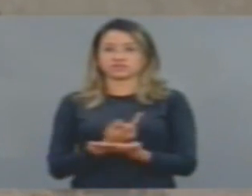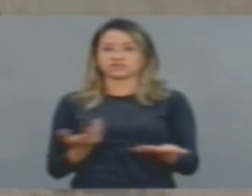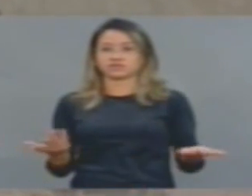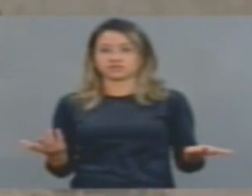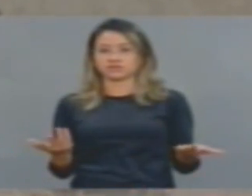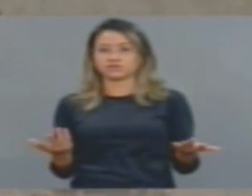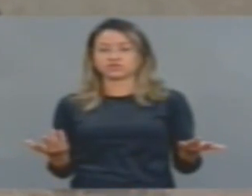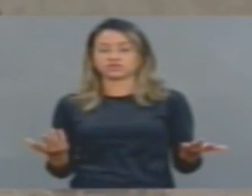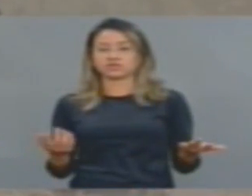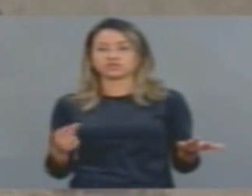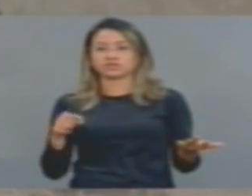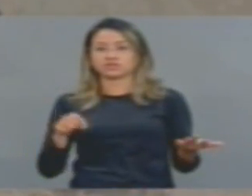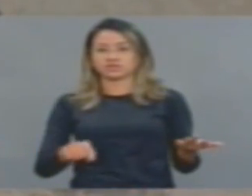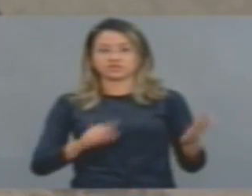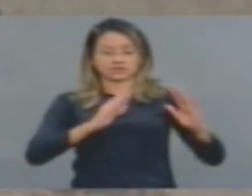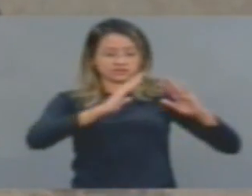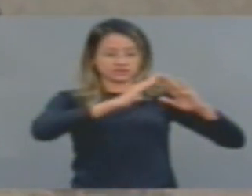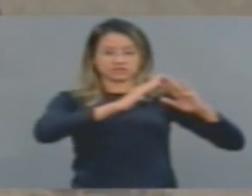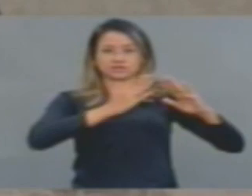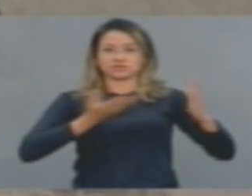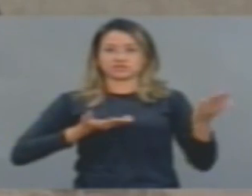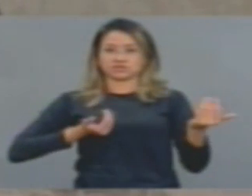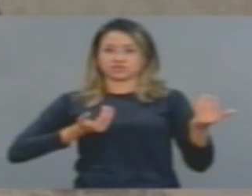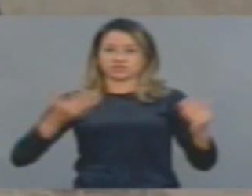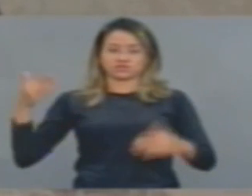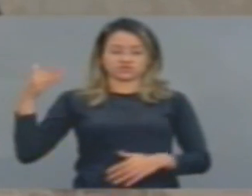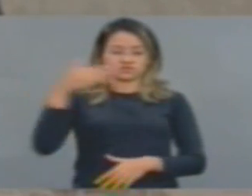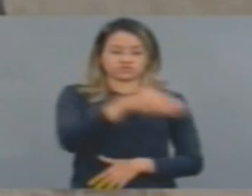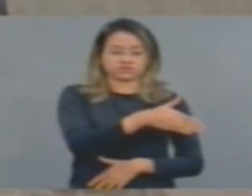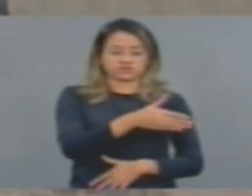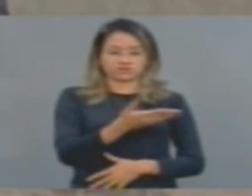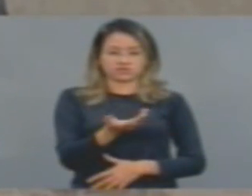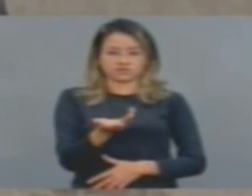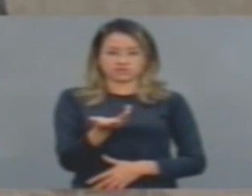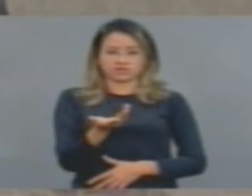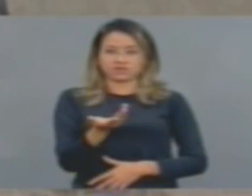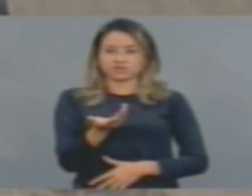as unidades de internação provisória, não.